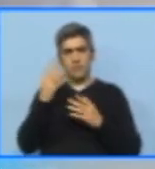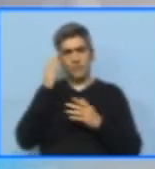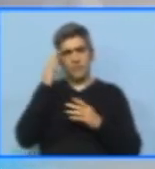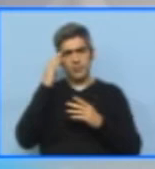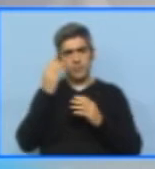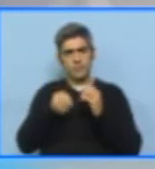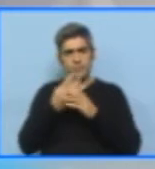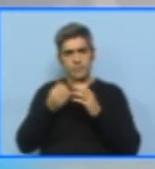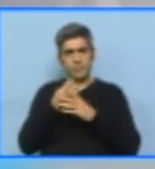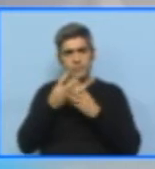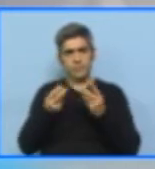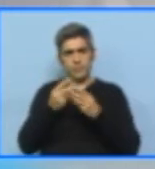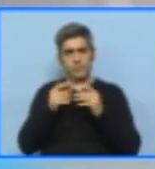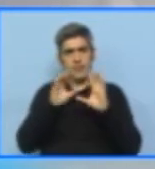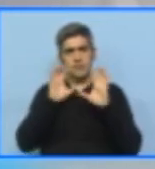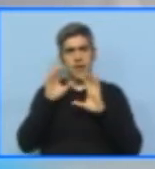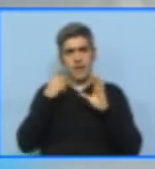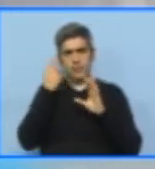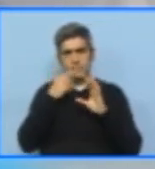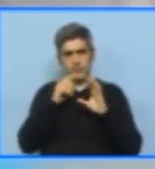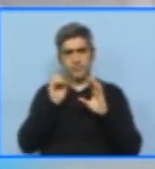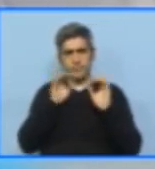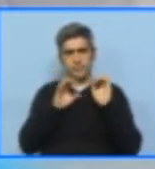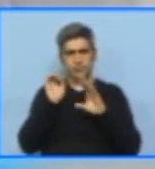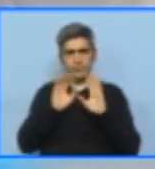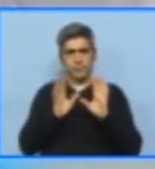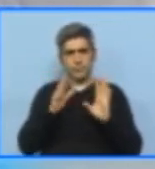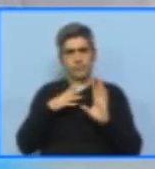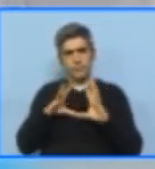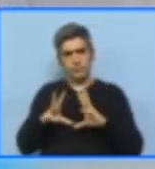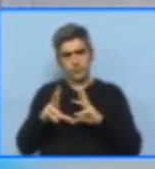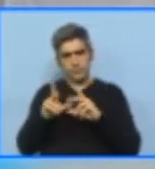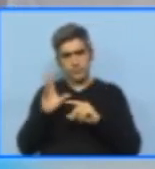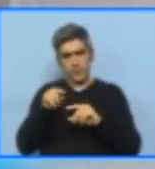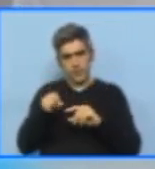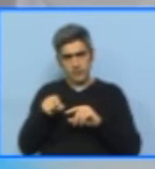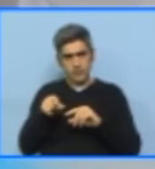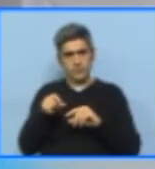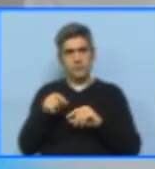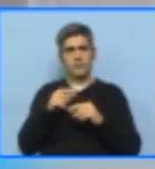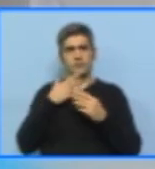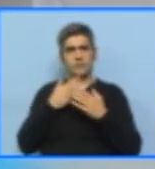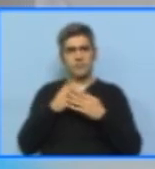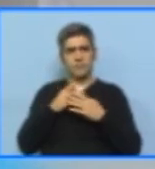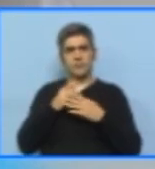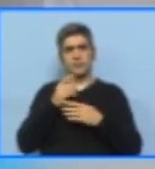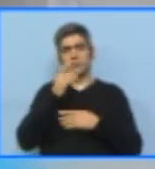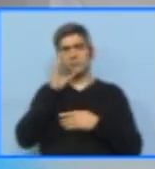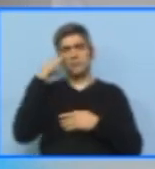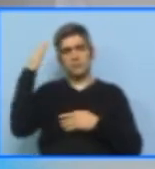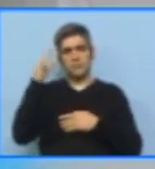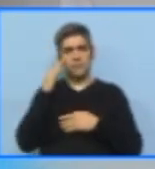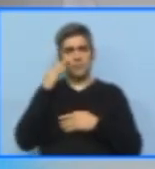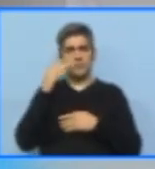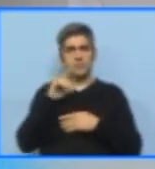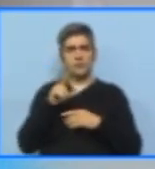capacidade de produção de conteúdos de imagem. Né? E nós queremos desenvolver esse produto de maneira a que, quem sabe, no futuro,